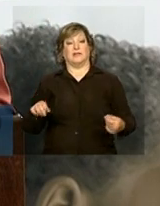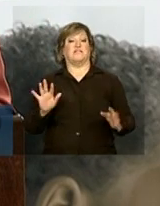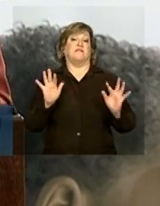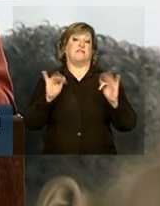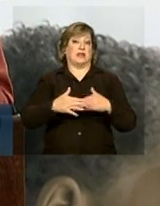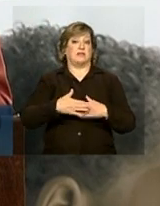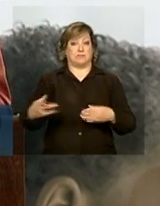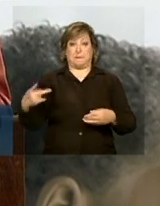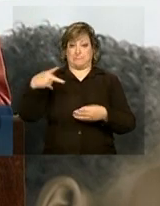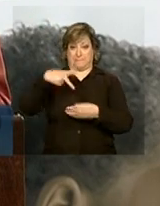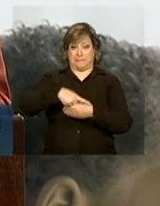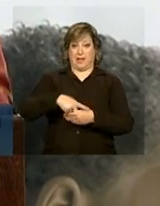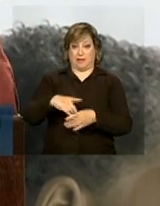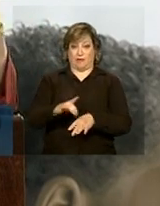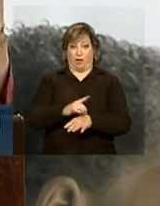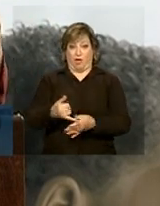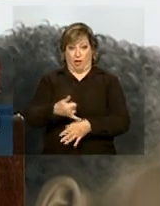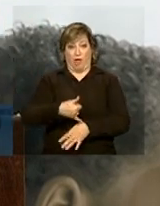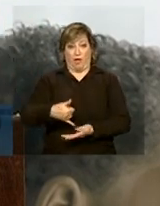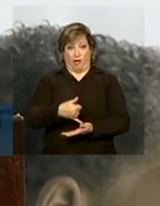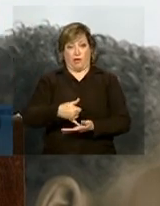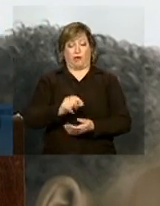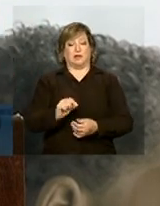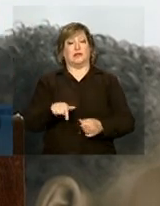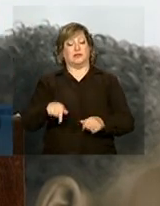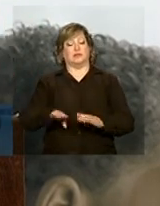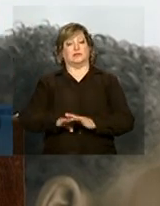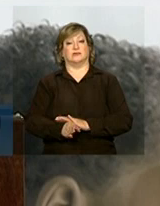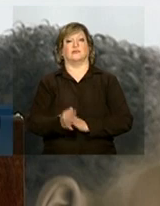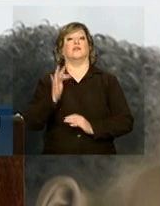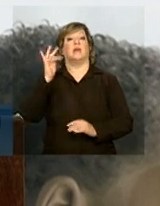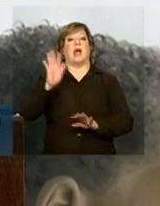finita, que é o petróleo, numa riqueza